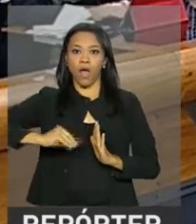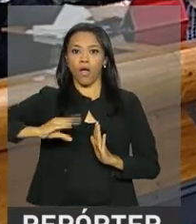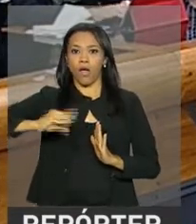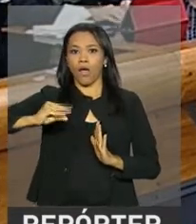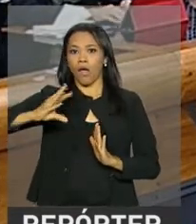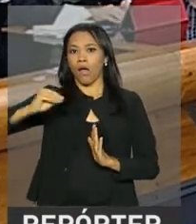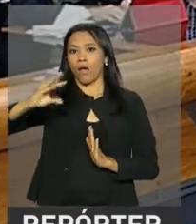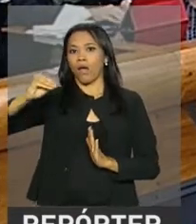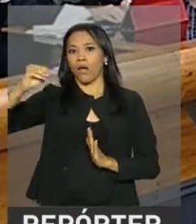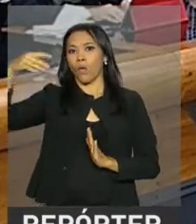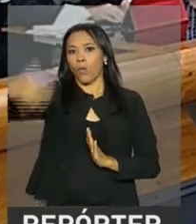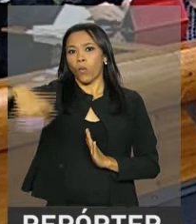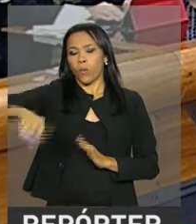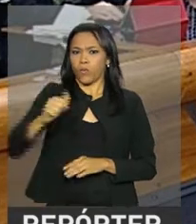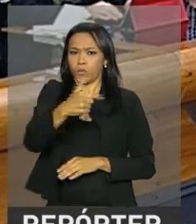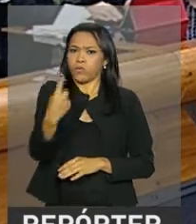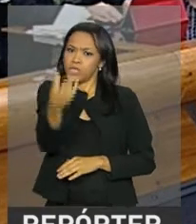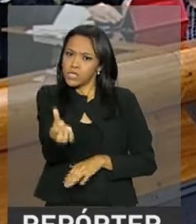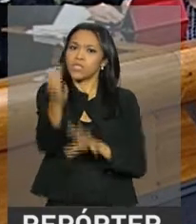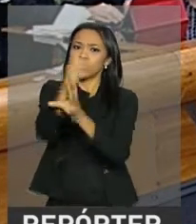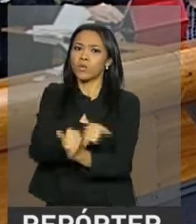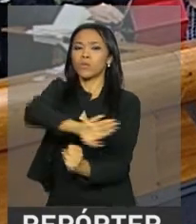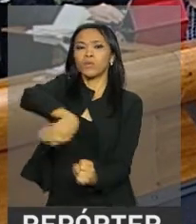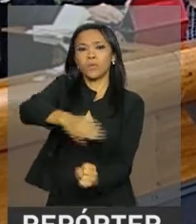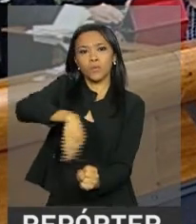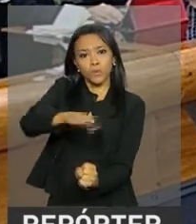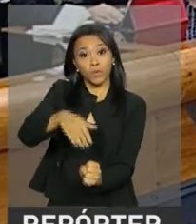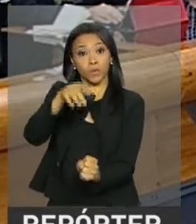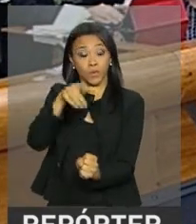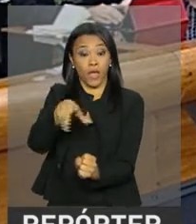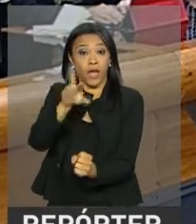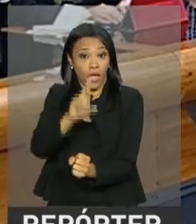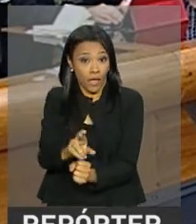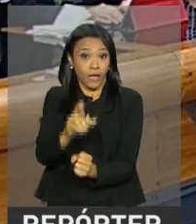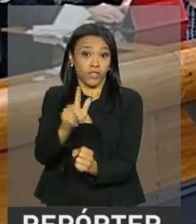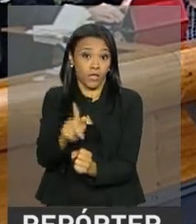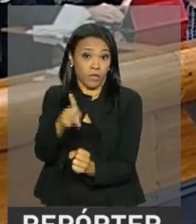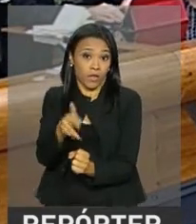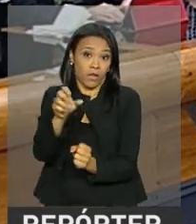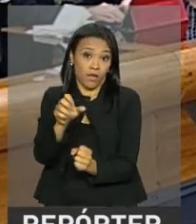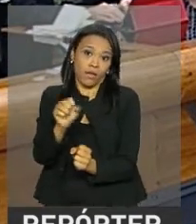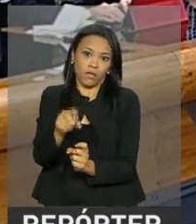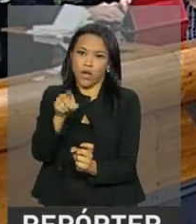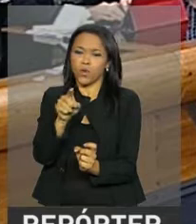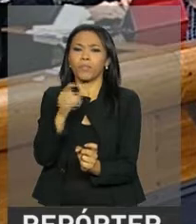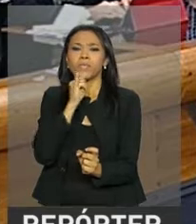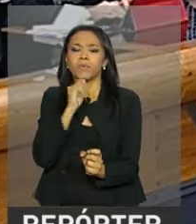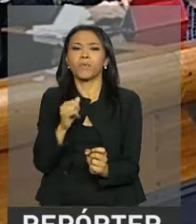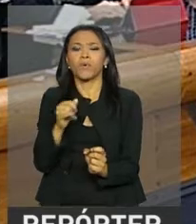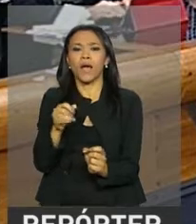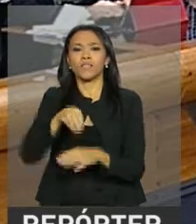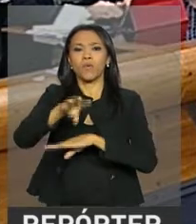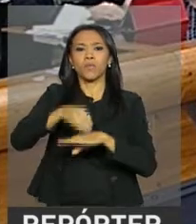até que chegue em 2016 o défice total do rgps não estão incluídos aqui os servidores públicos na servidores públicos